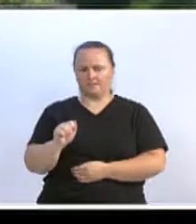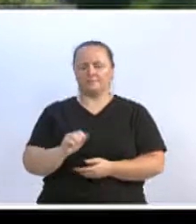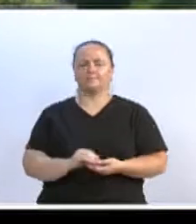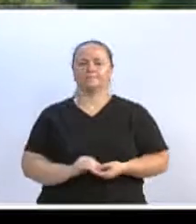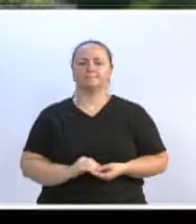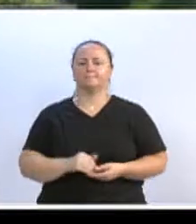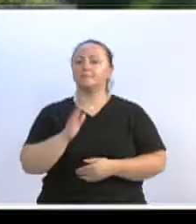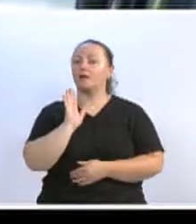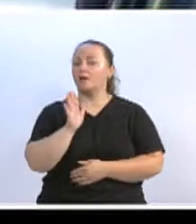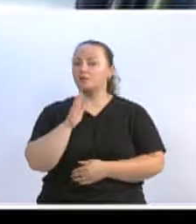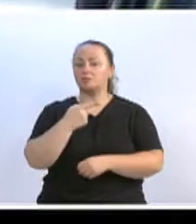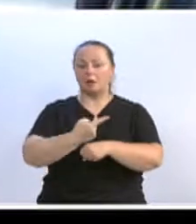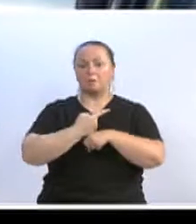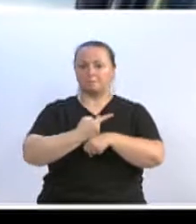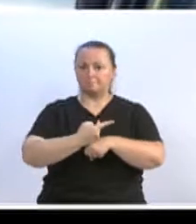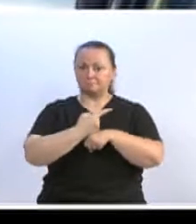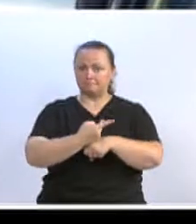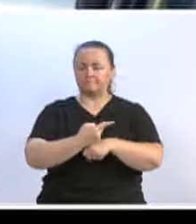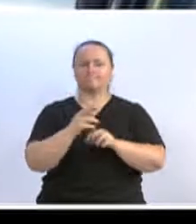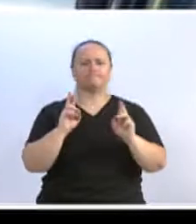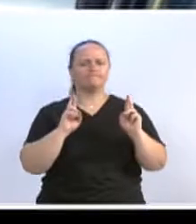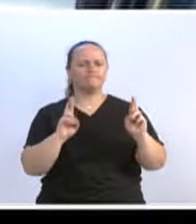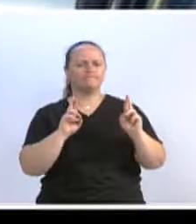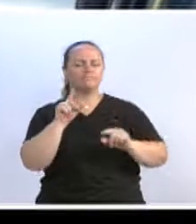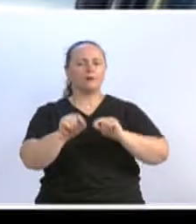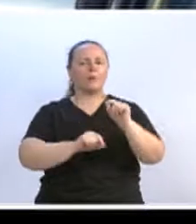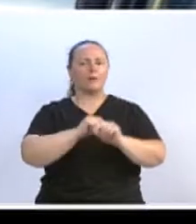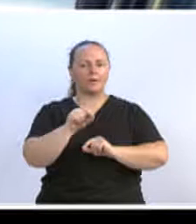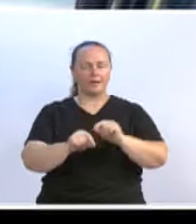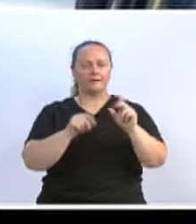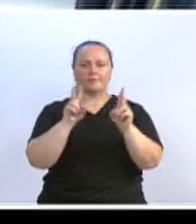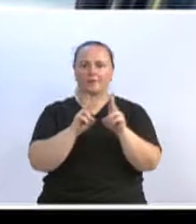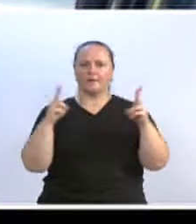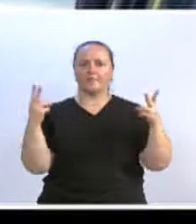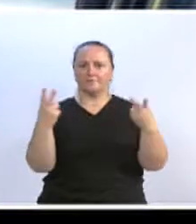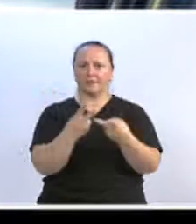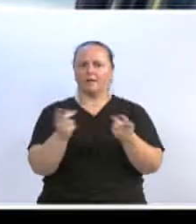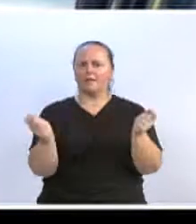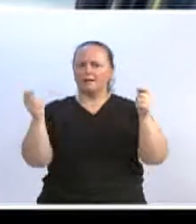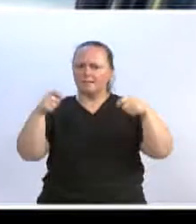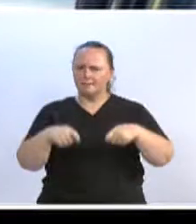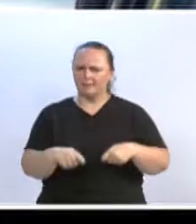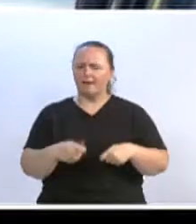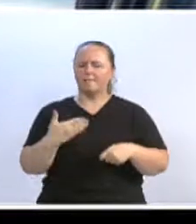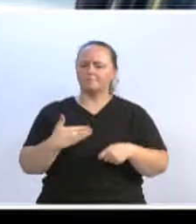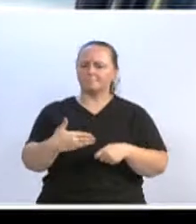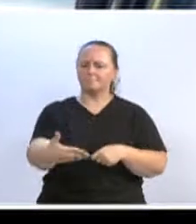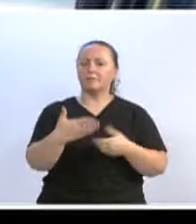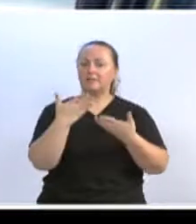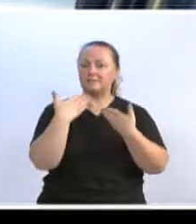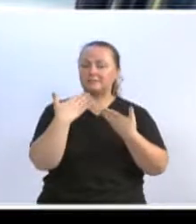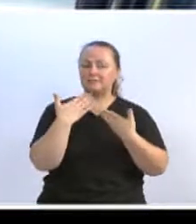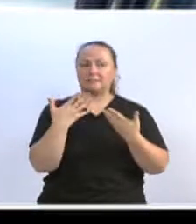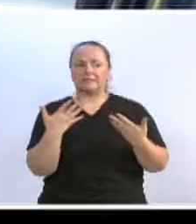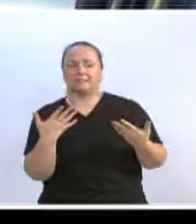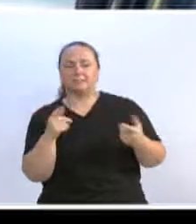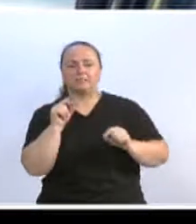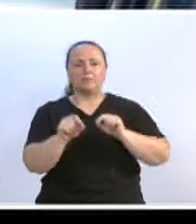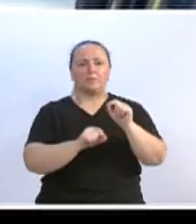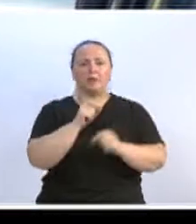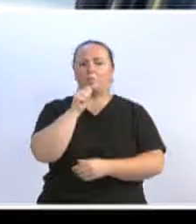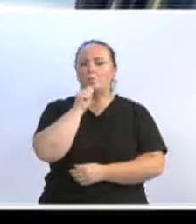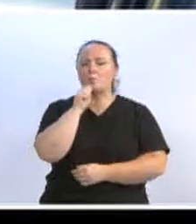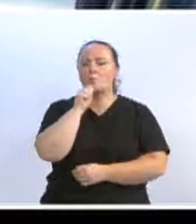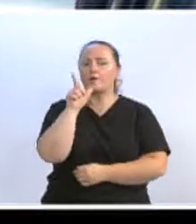procurado até pela imprensa sobre a expectativa como representante da grande velha sobre a possibilidade deste verão ficaram sem água o que esperamos que obviamente